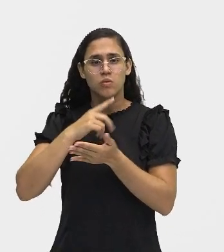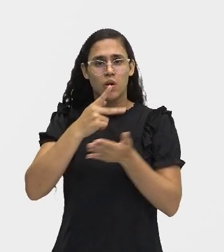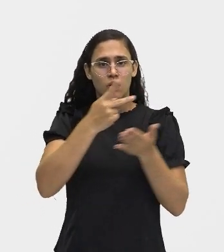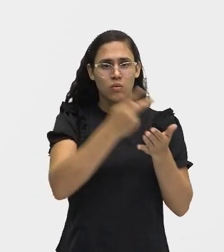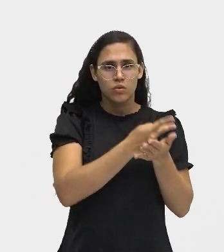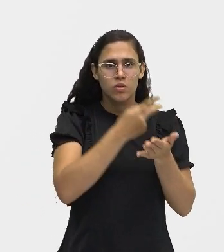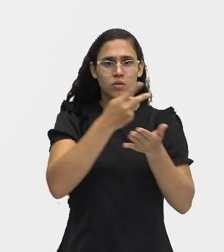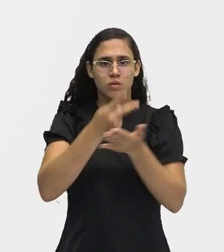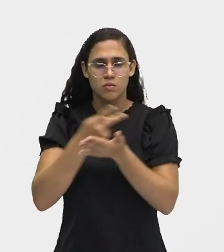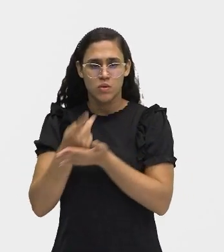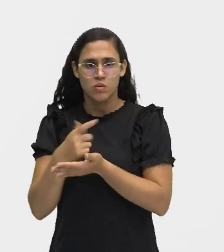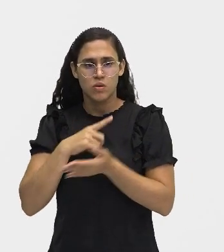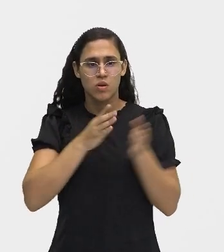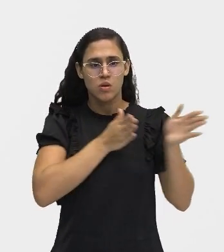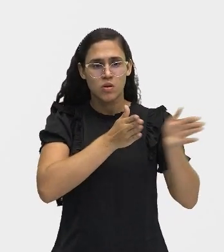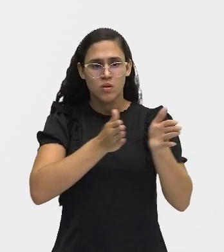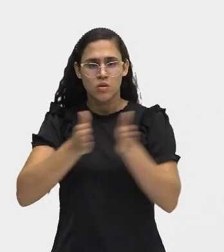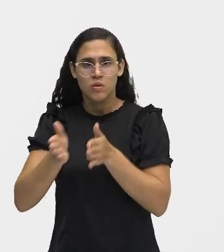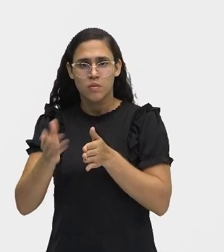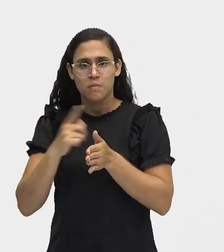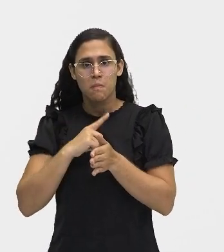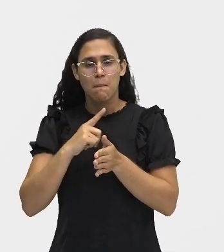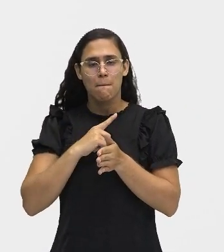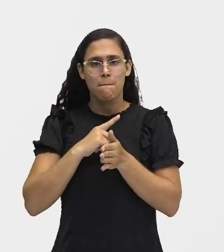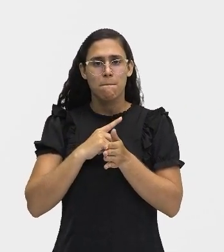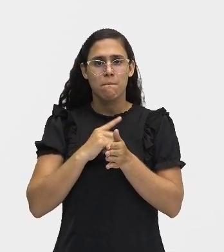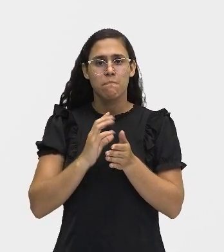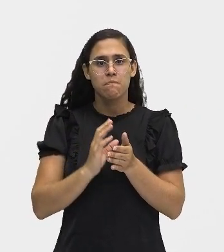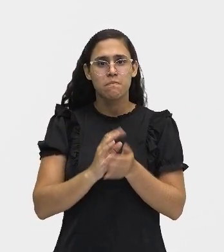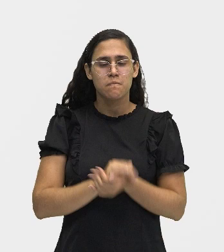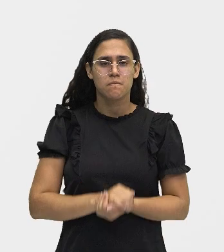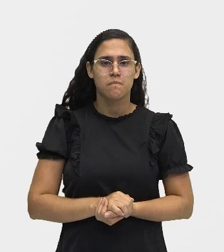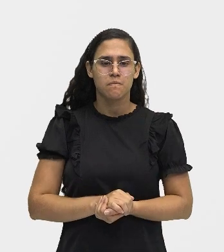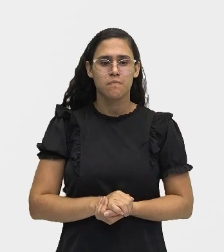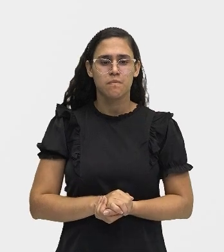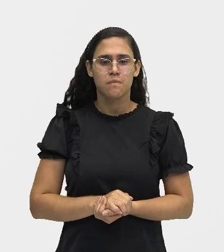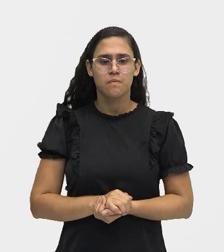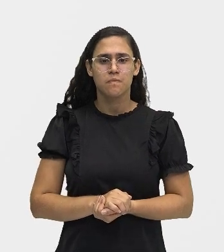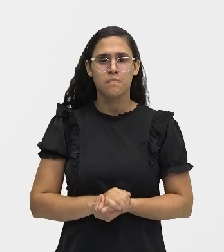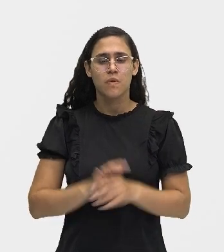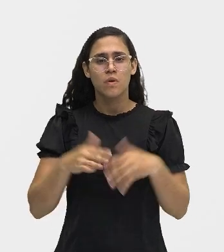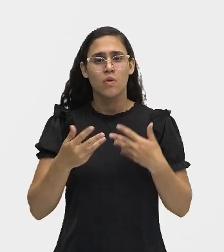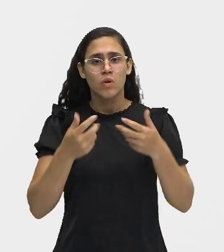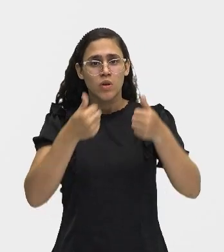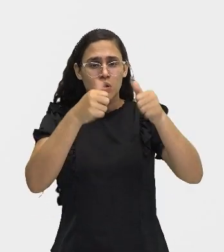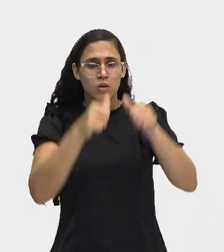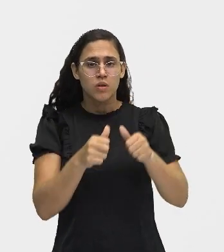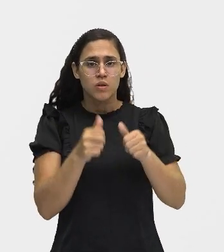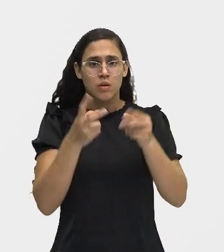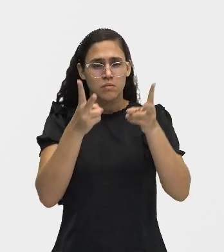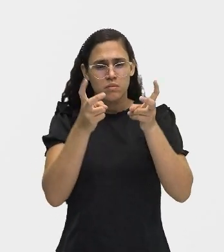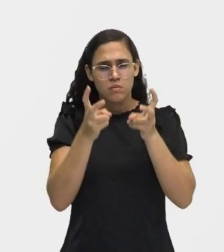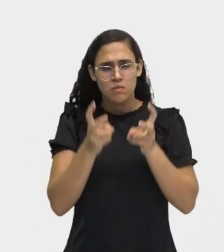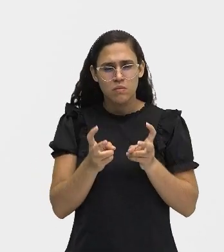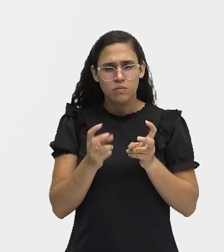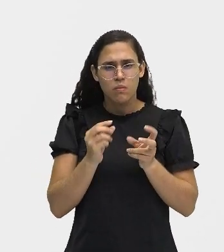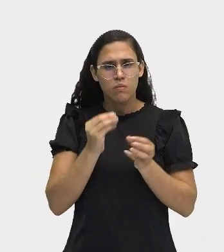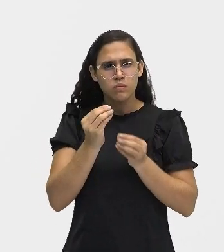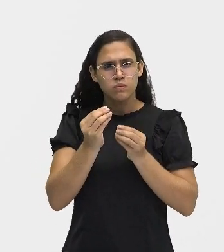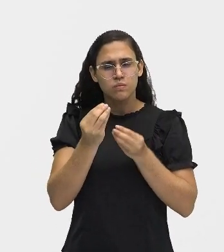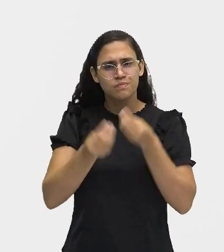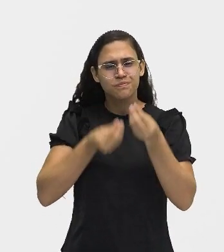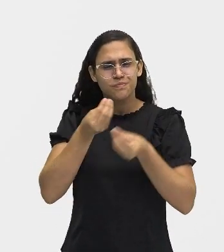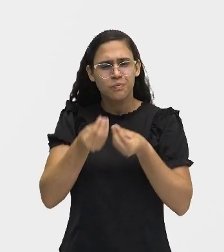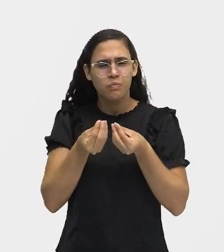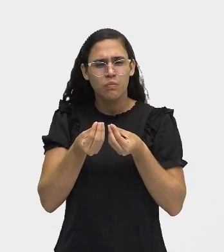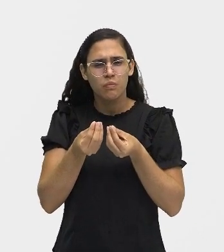relativos, comparativos e com base em princípios gerais da estratigrafia, né? Então a gente vai conseguir observar aí um pouco sobre estratigrafia